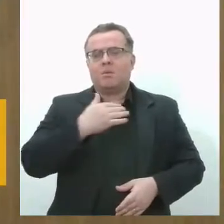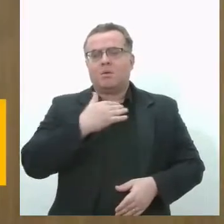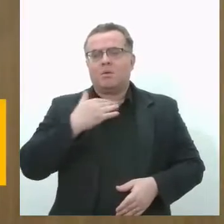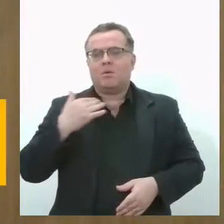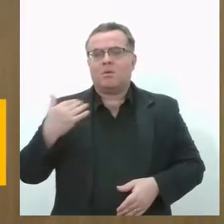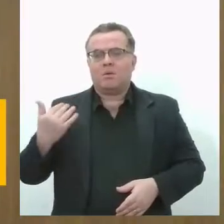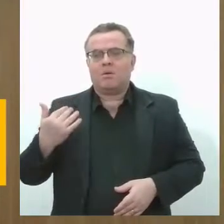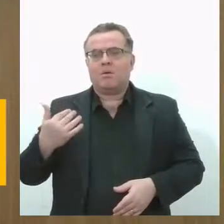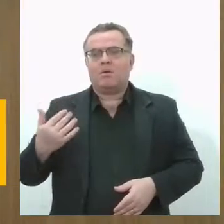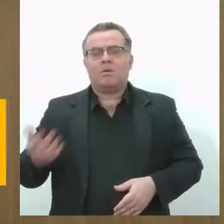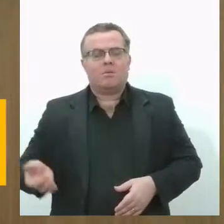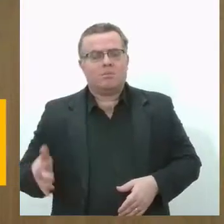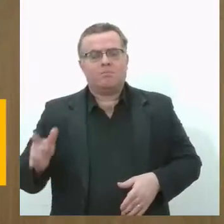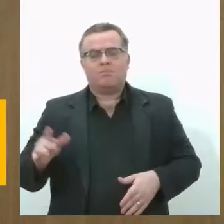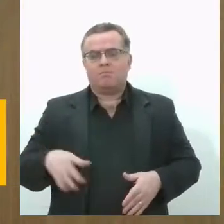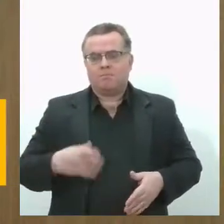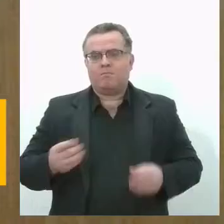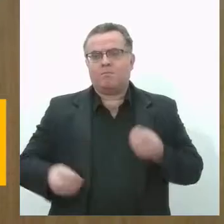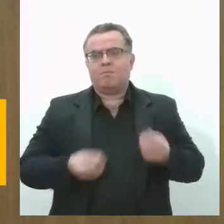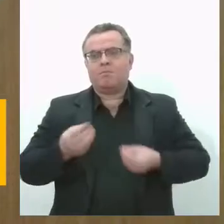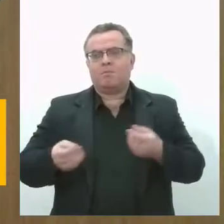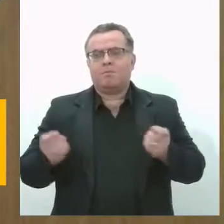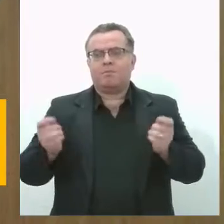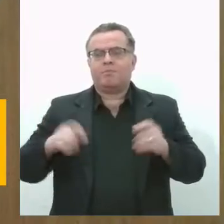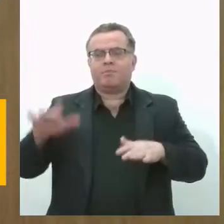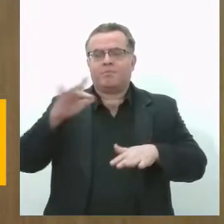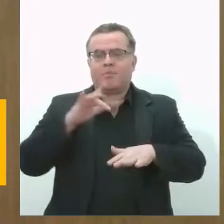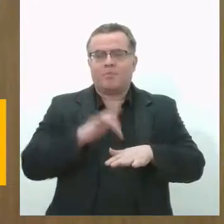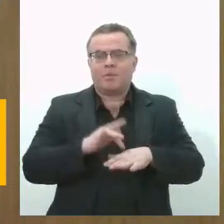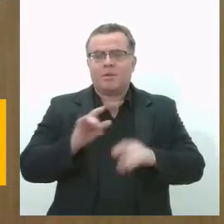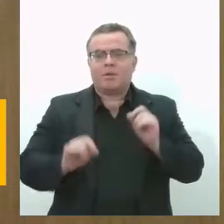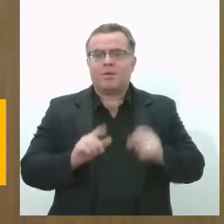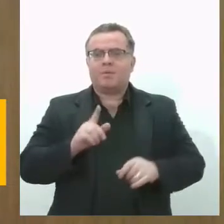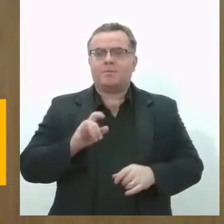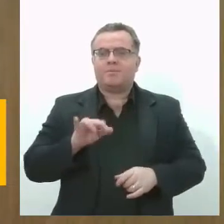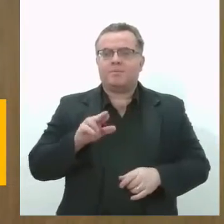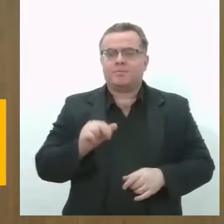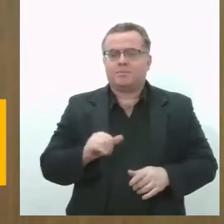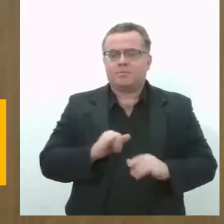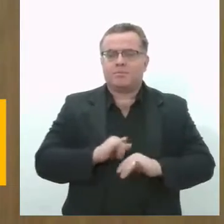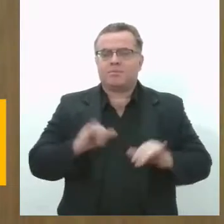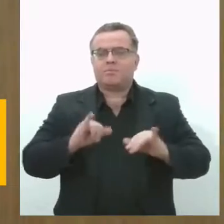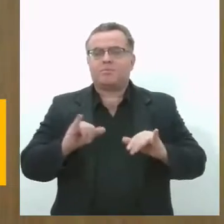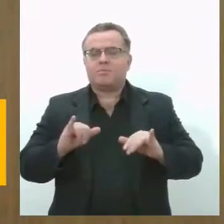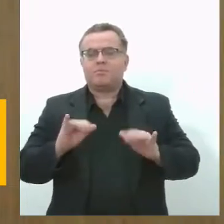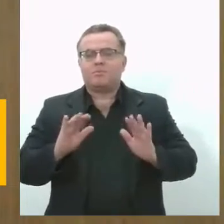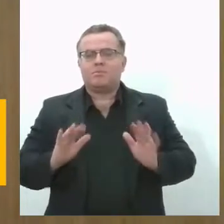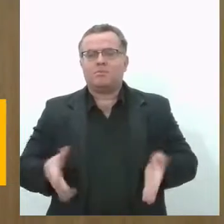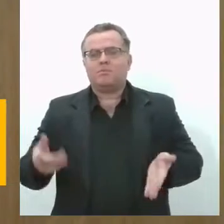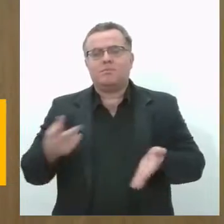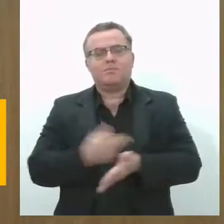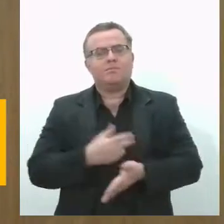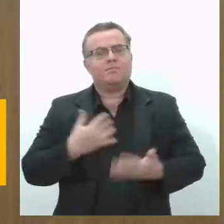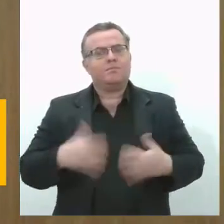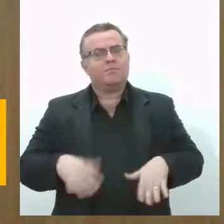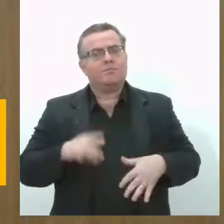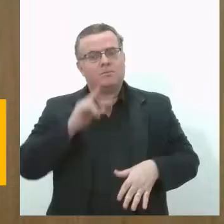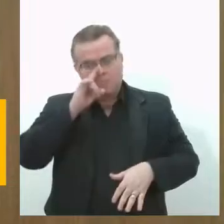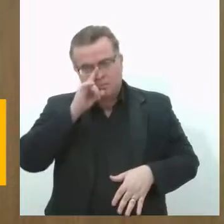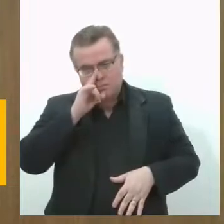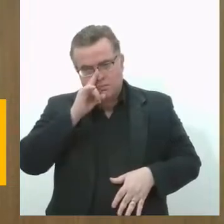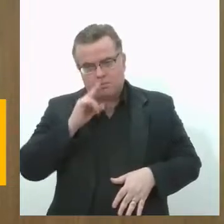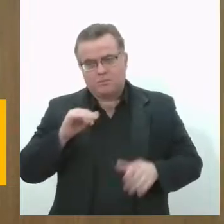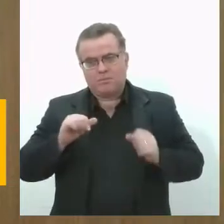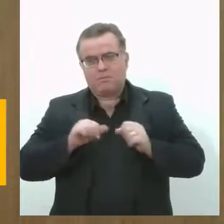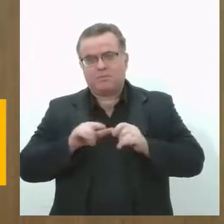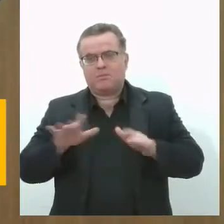O levantamento de índice rápido do Aedes aegypti, o Lira, aponta que a cidade está em situação de risco médio de infestação,